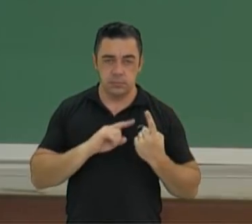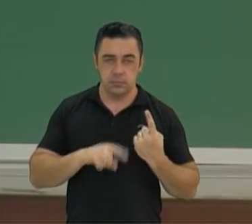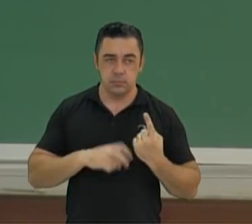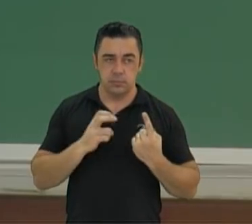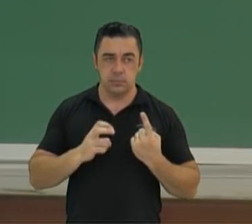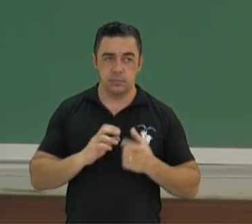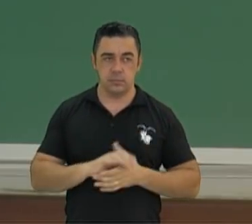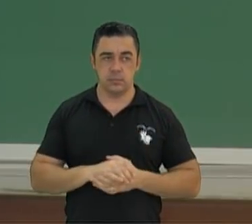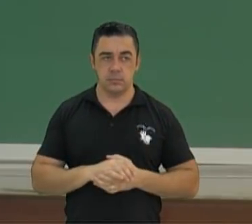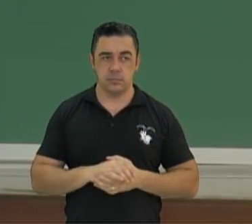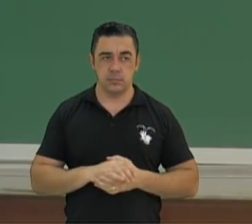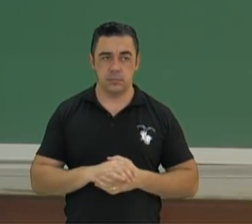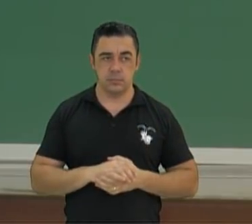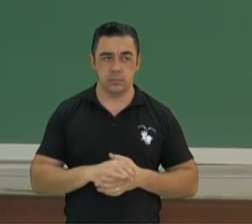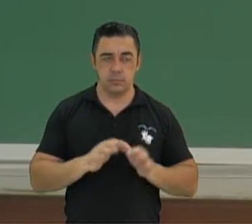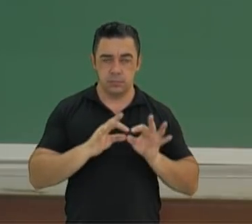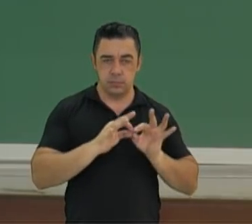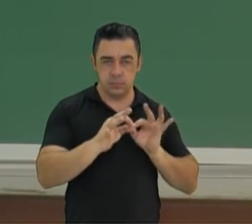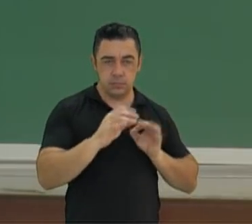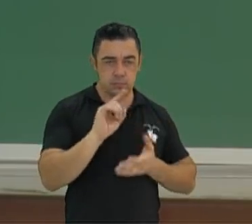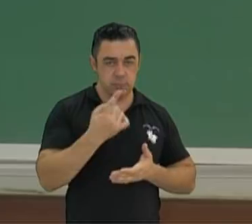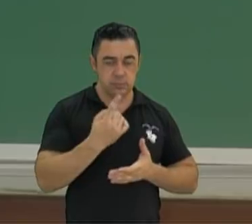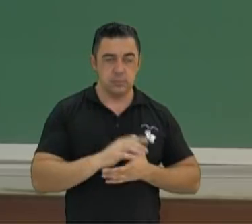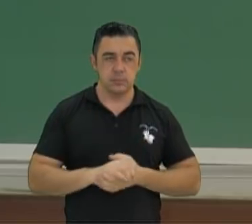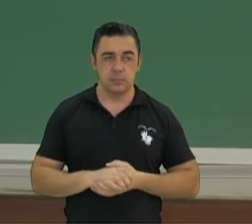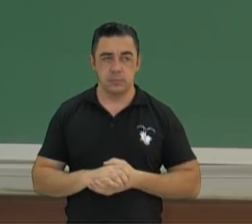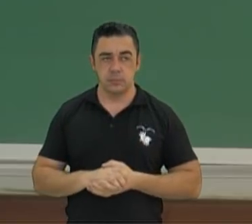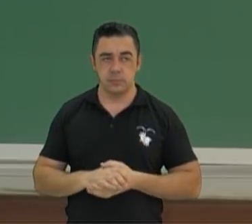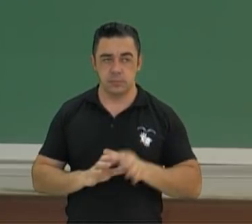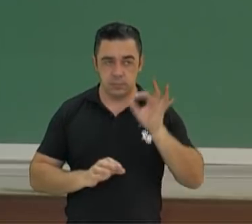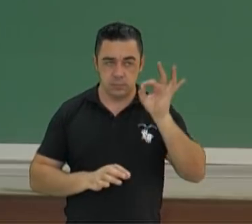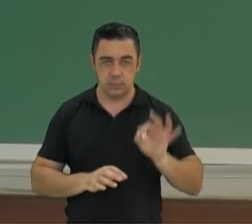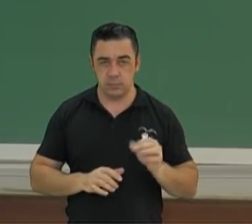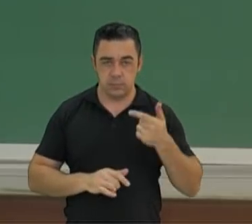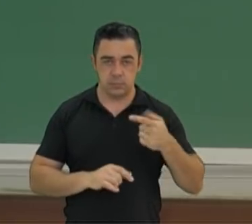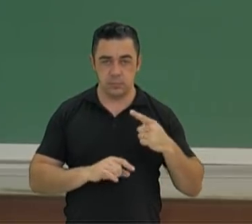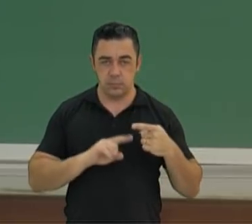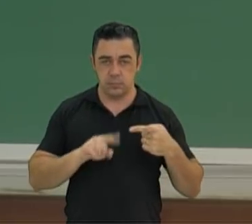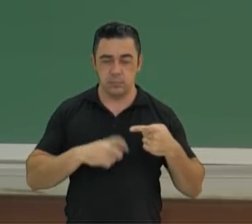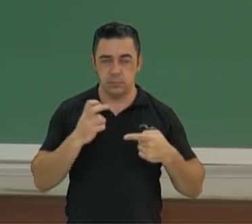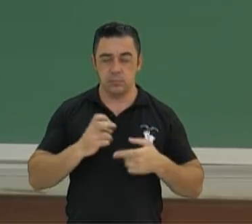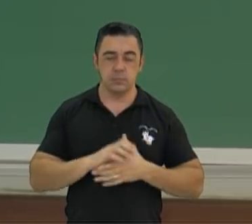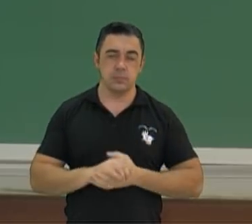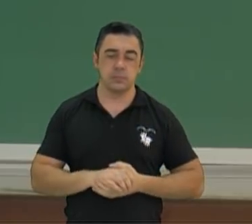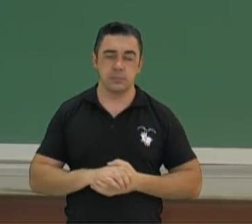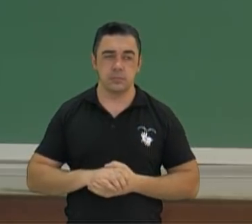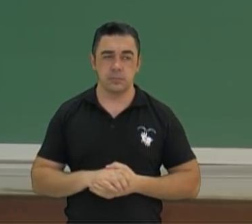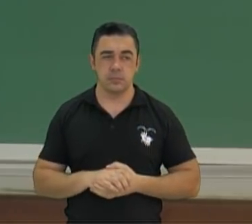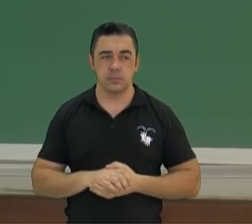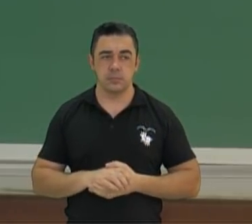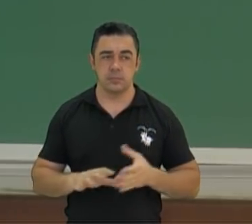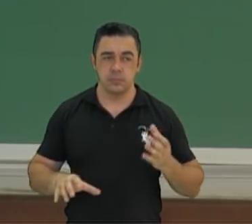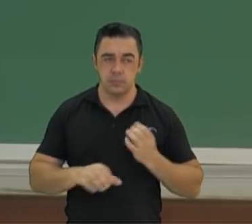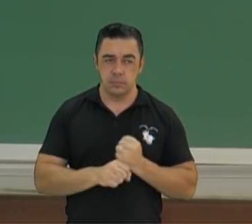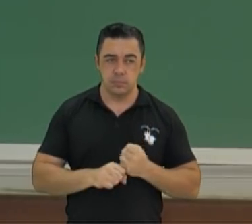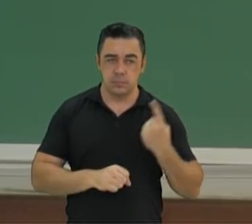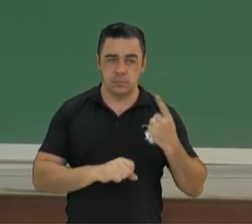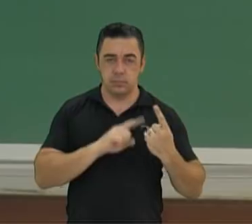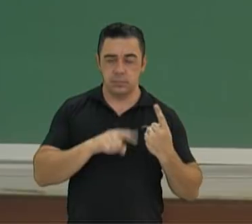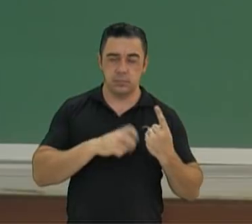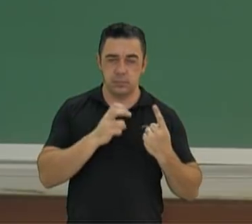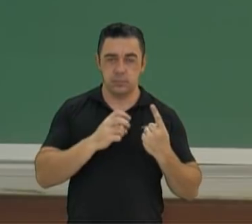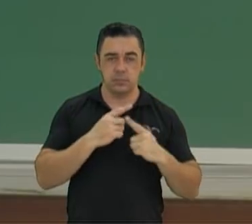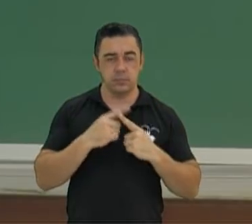1,5. Largura, 1 centímetro. Altura, 2,5. Então,